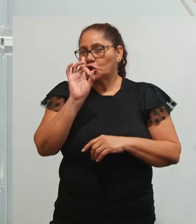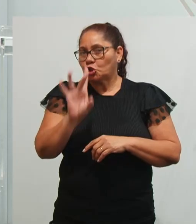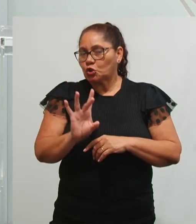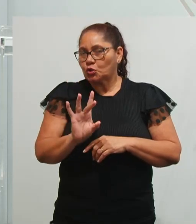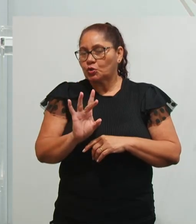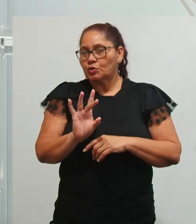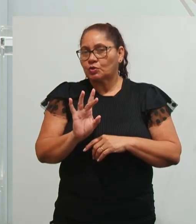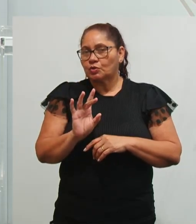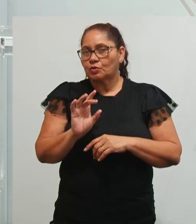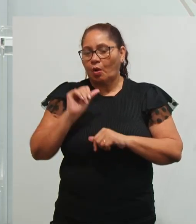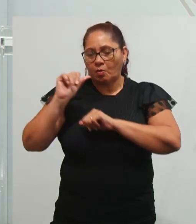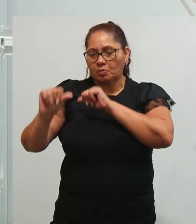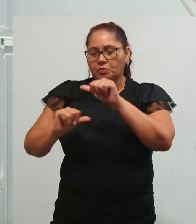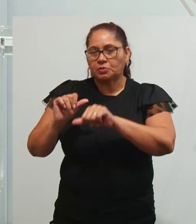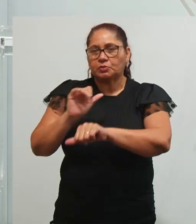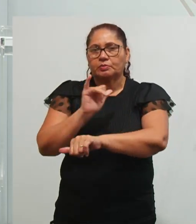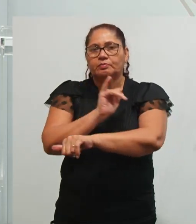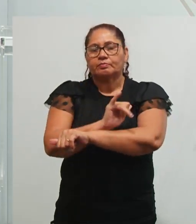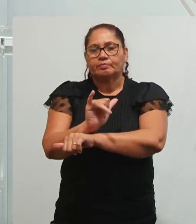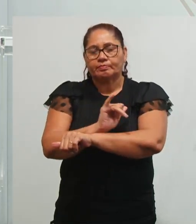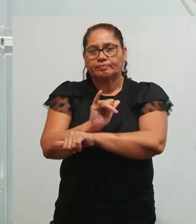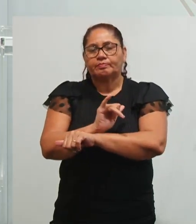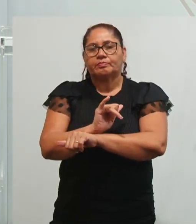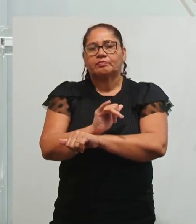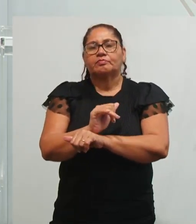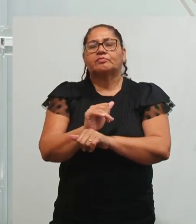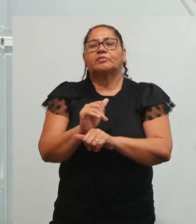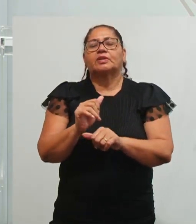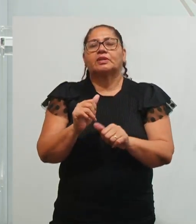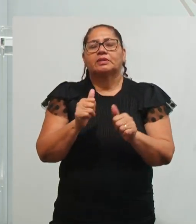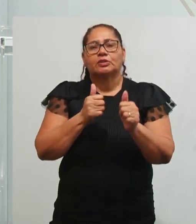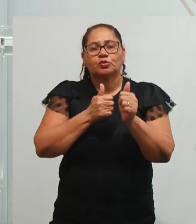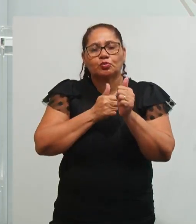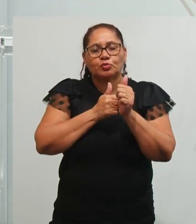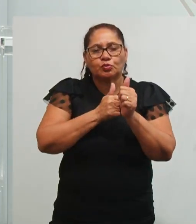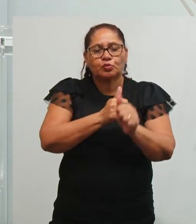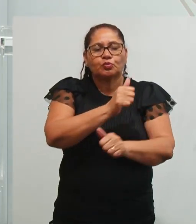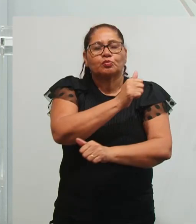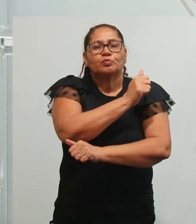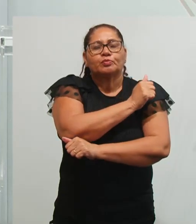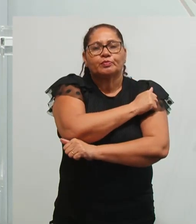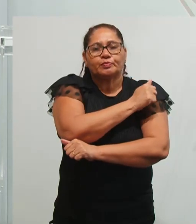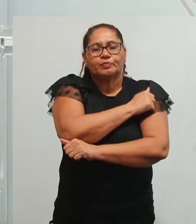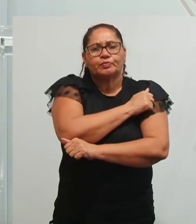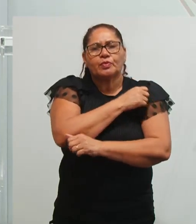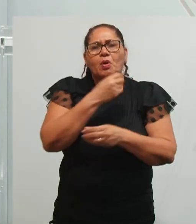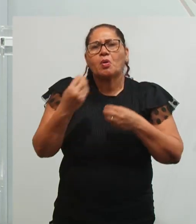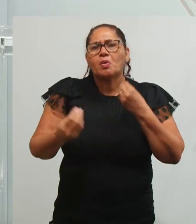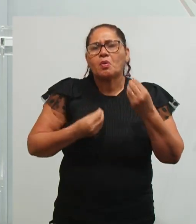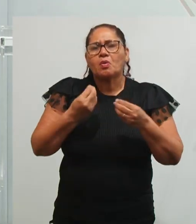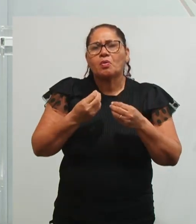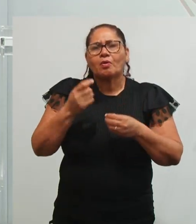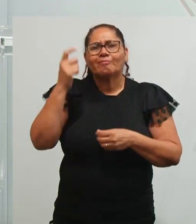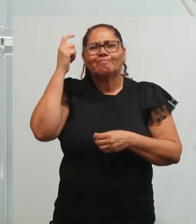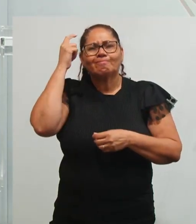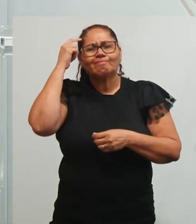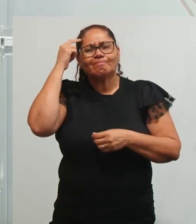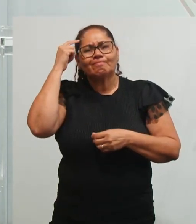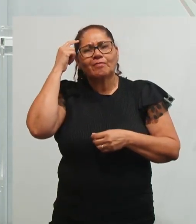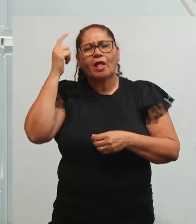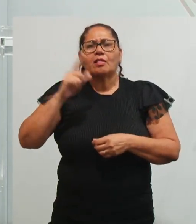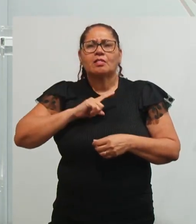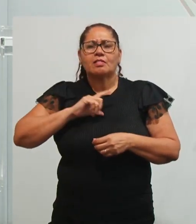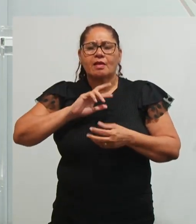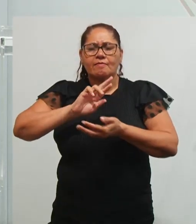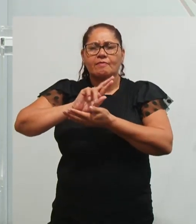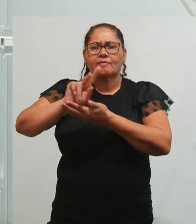mudar a estratégia, mas também fazer o acompanhamento do aluno. E como é que eu posso fazer? Algumas ideias aqui, existem outras